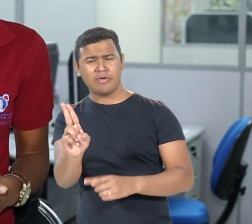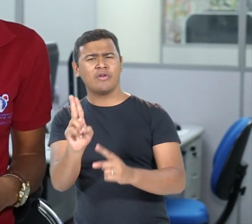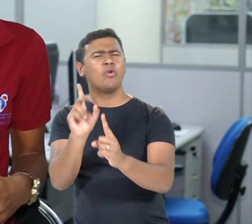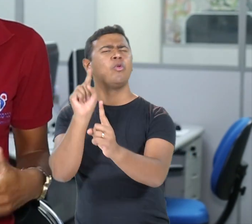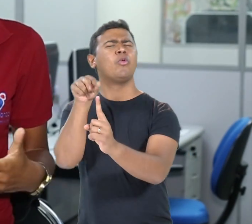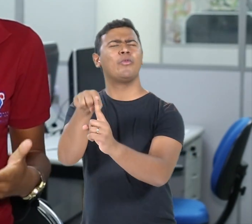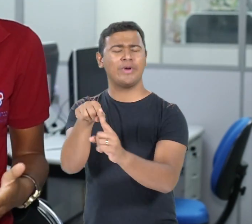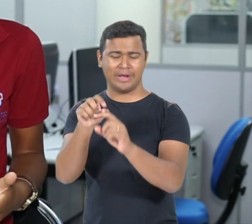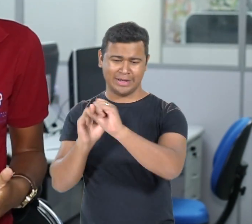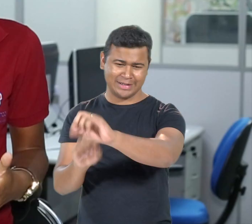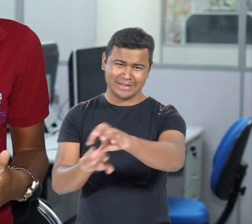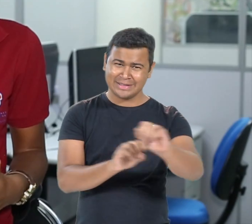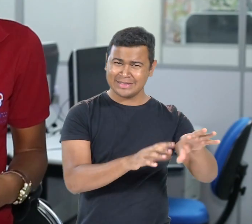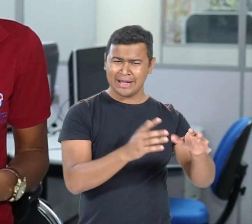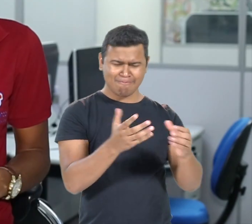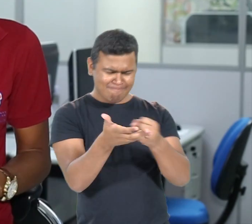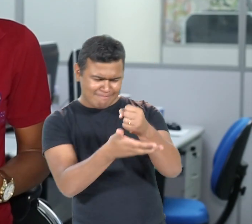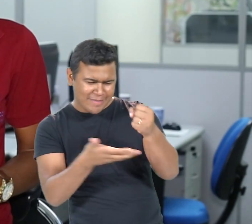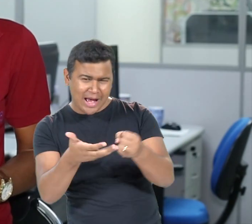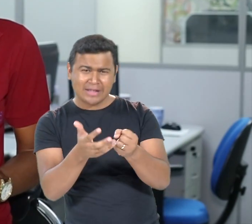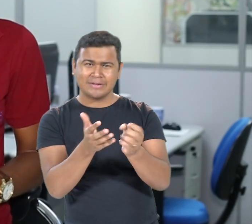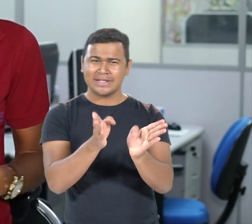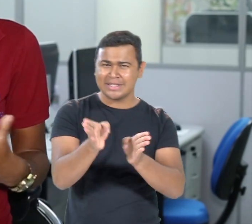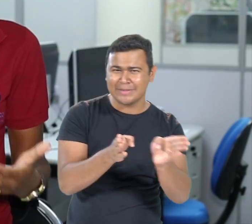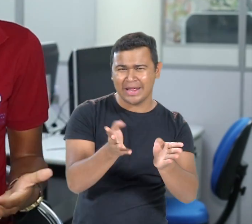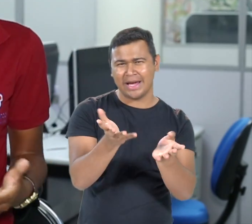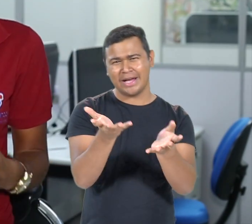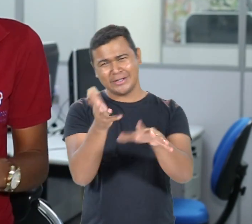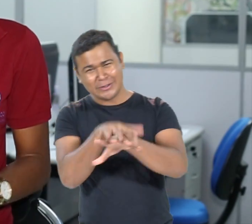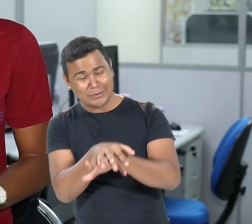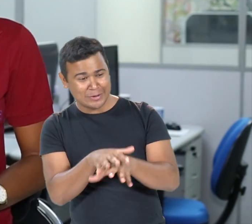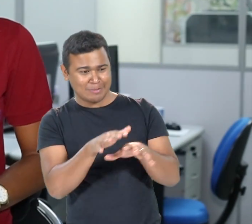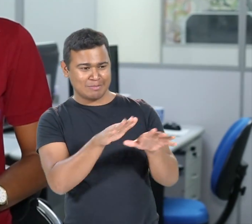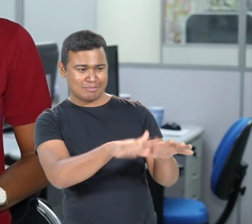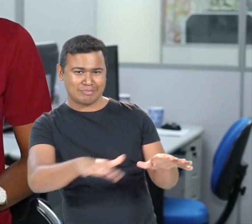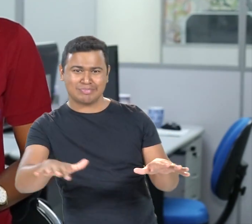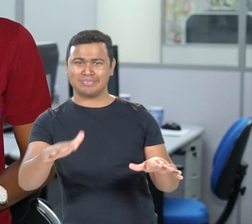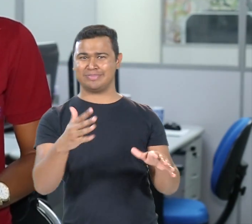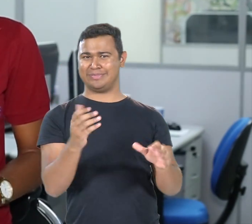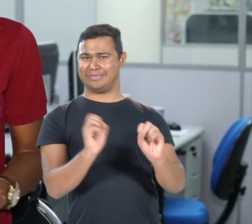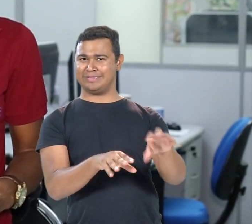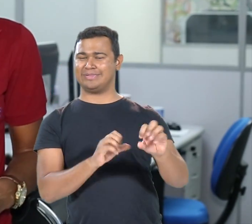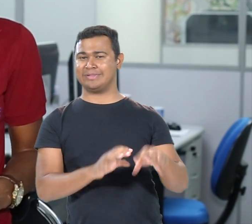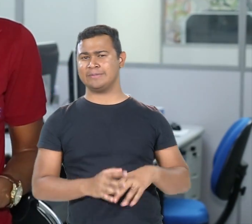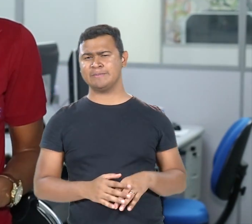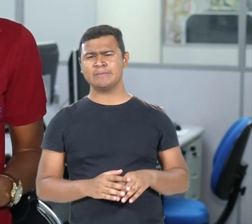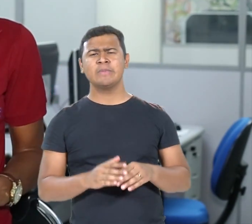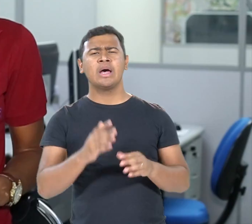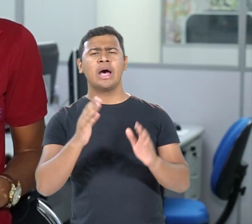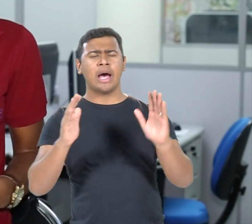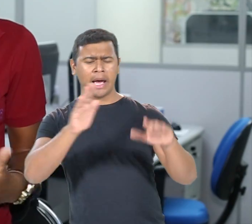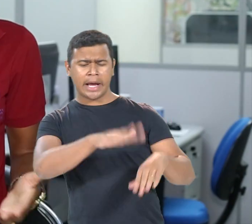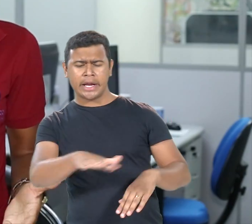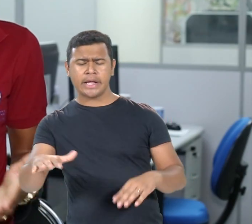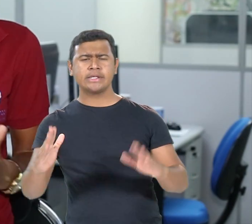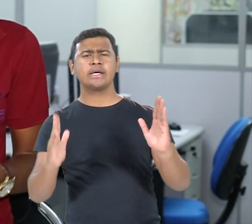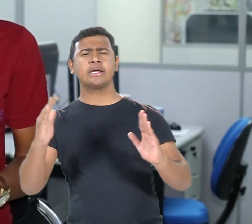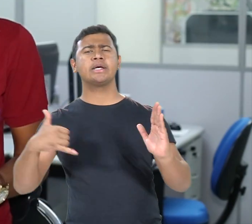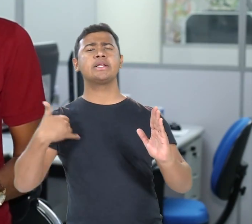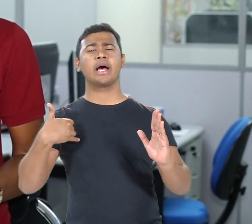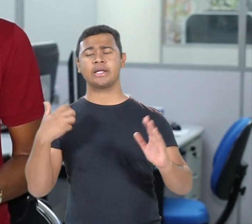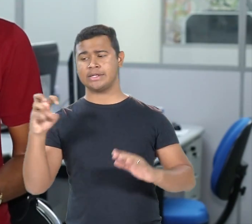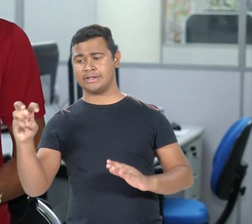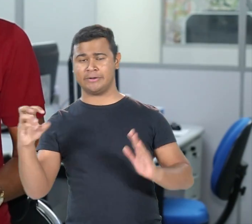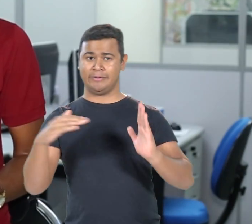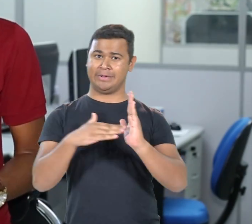o objetivo de ensinar os princípios básicos de inclusão e acessibilidade. Podem participar crianças de 5 a